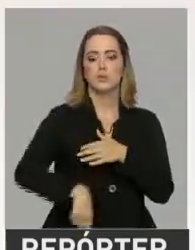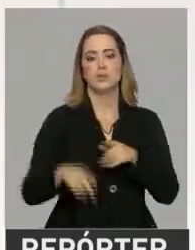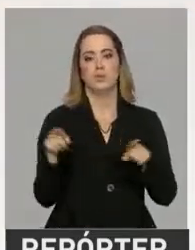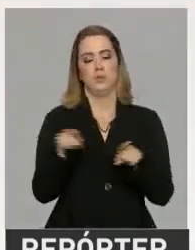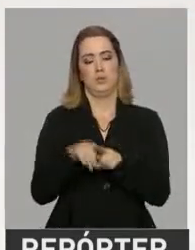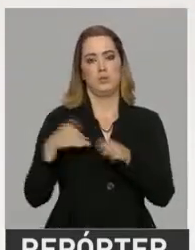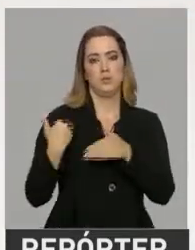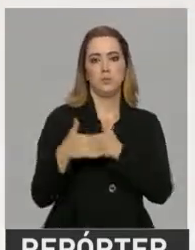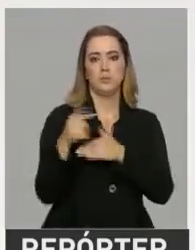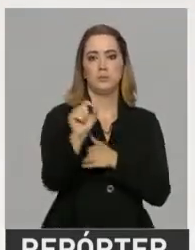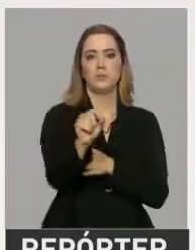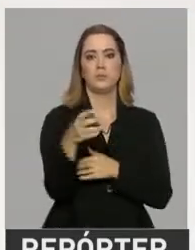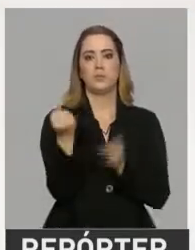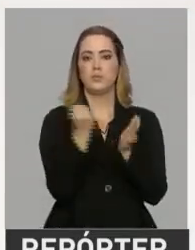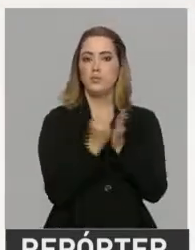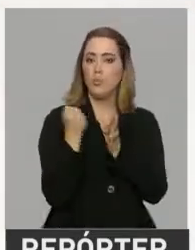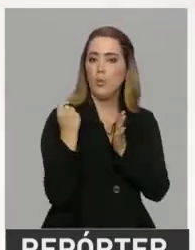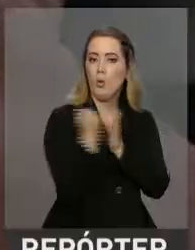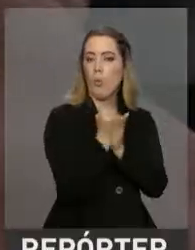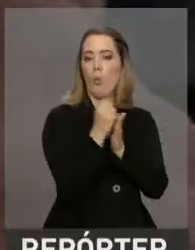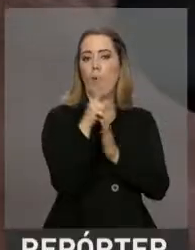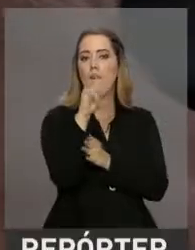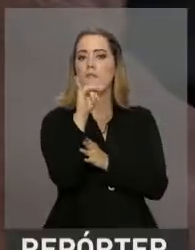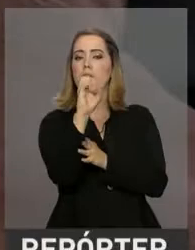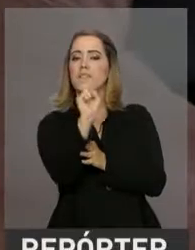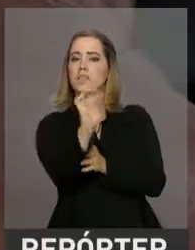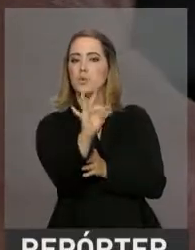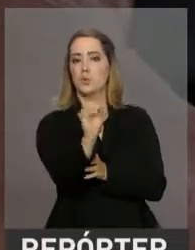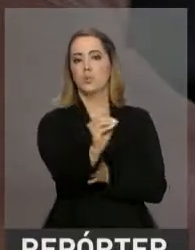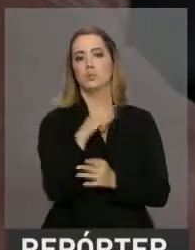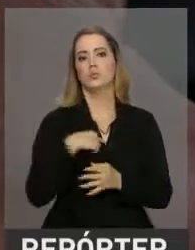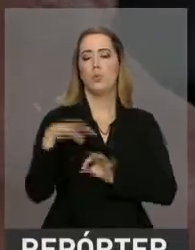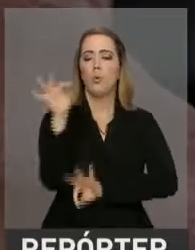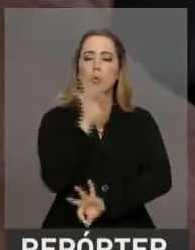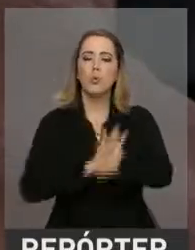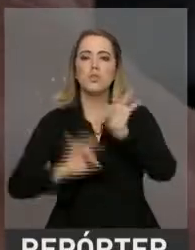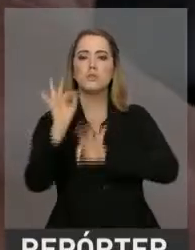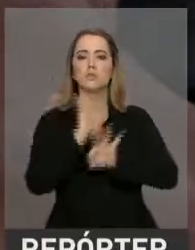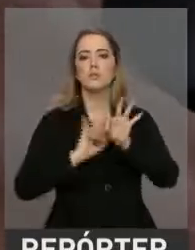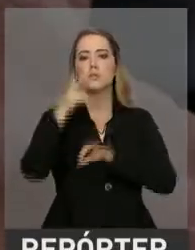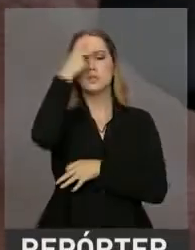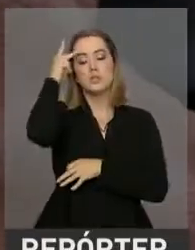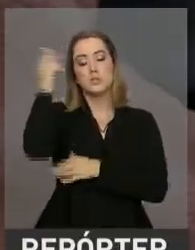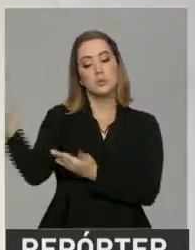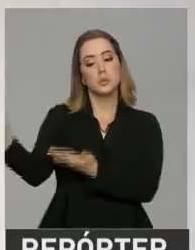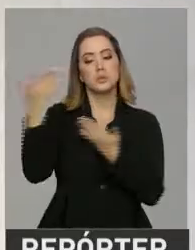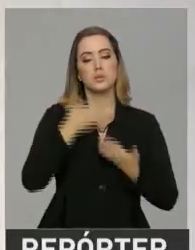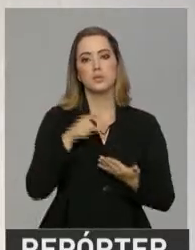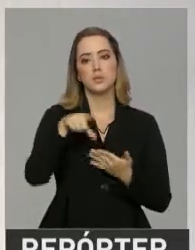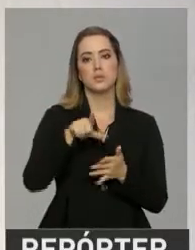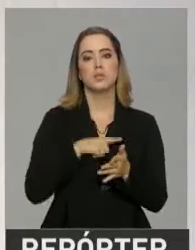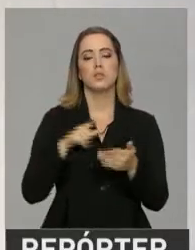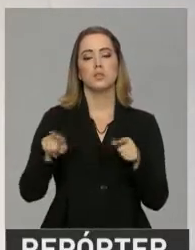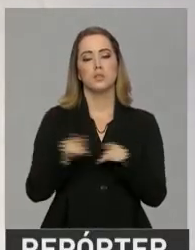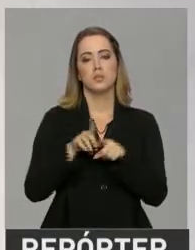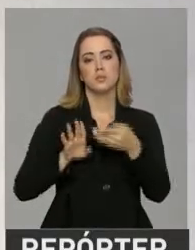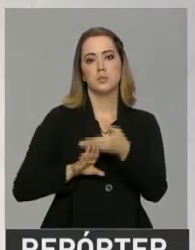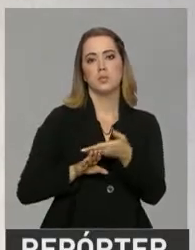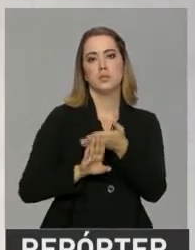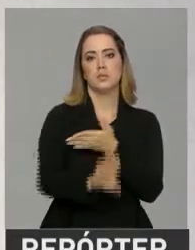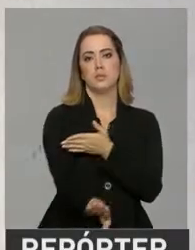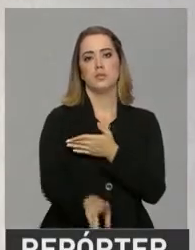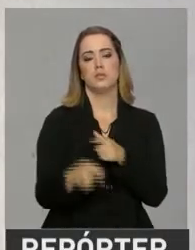permanente o registro ajuda a organizar a acolhida a essa população e também evita a violação de